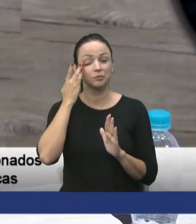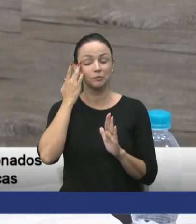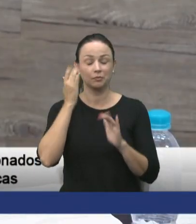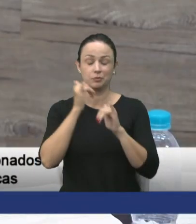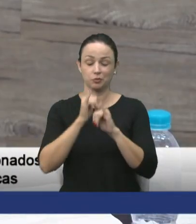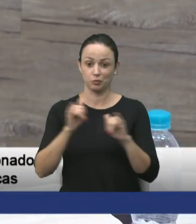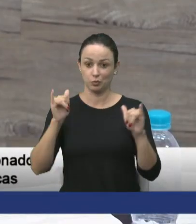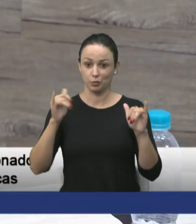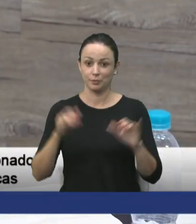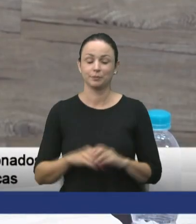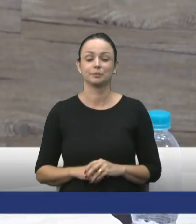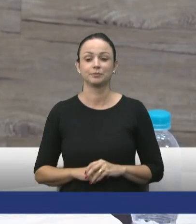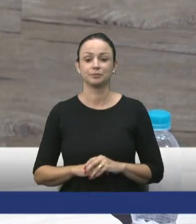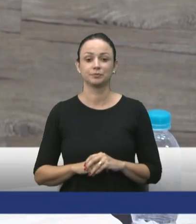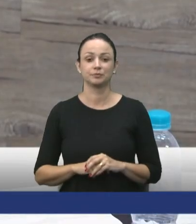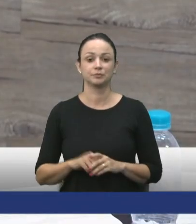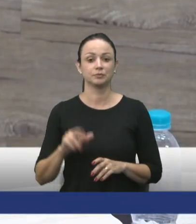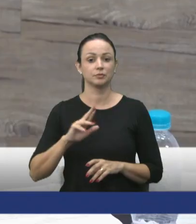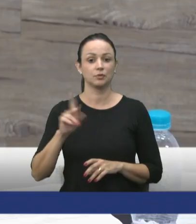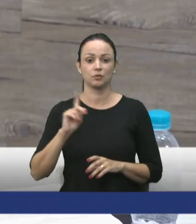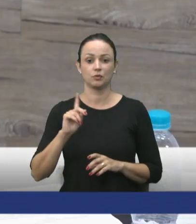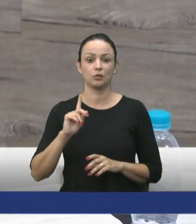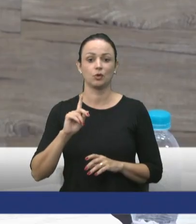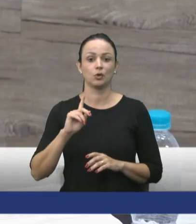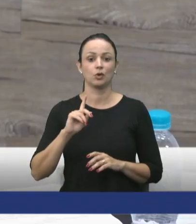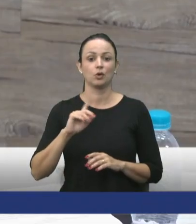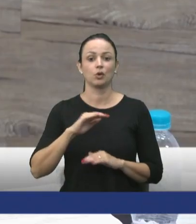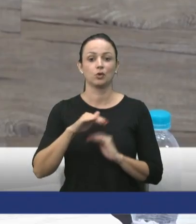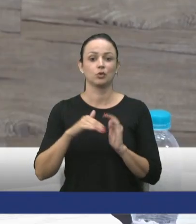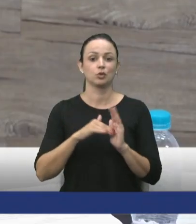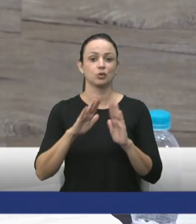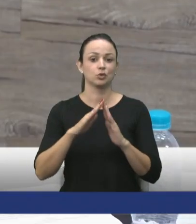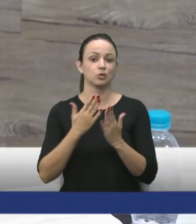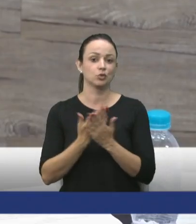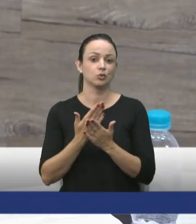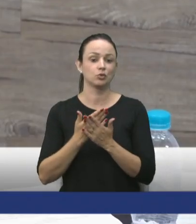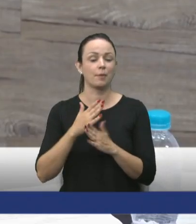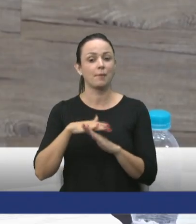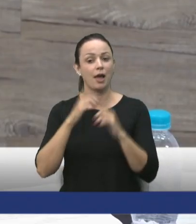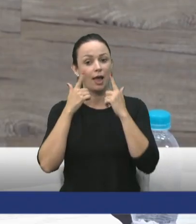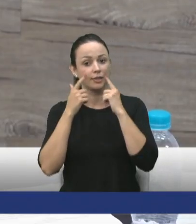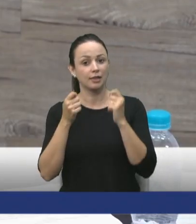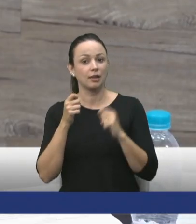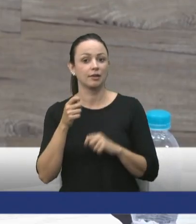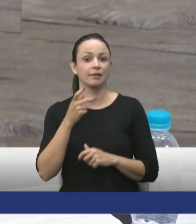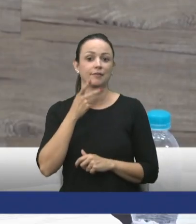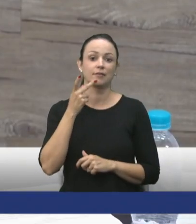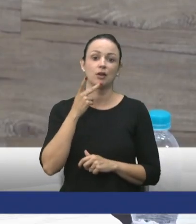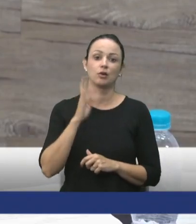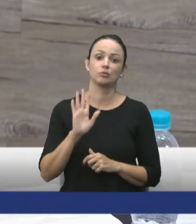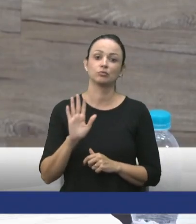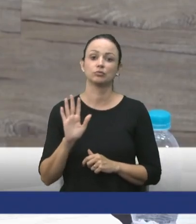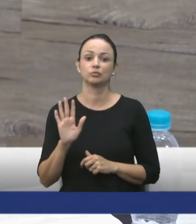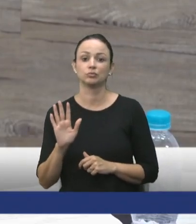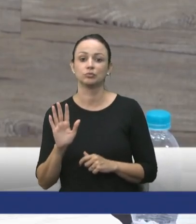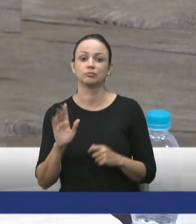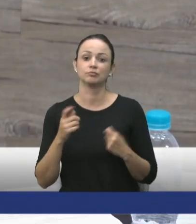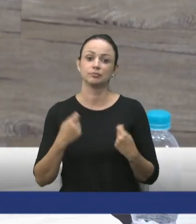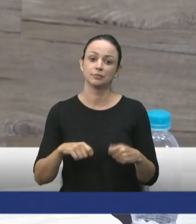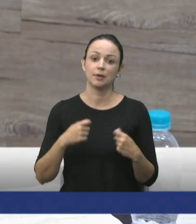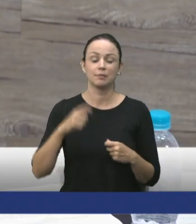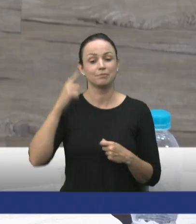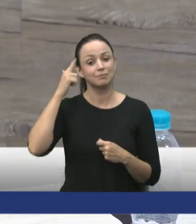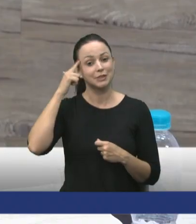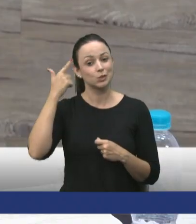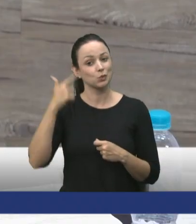divulgou, não foram todas as escolas, né, uma ou outra mais atenta, falaram, olha, é preciso repensar